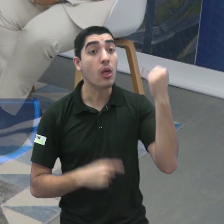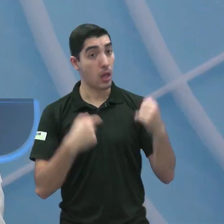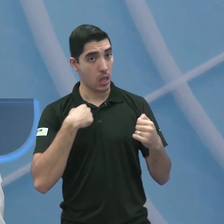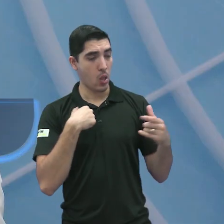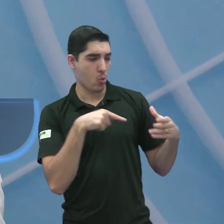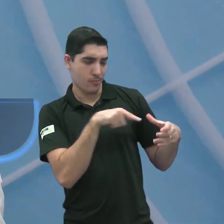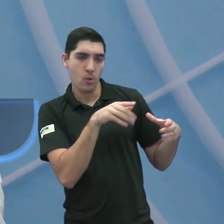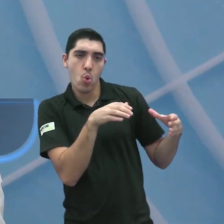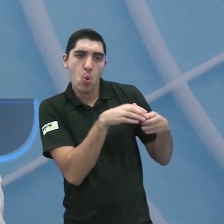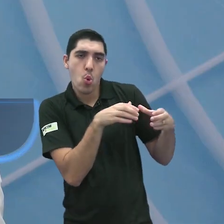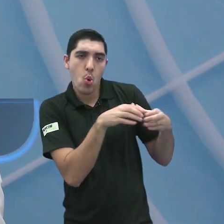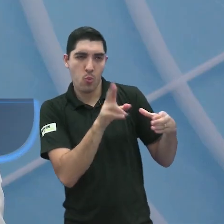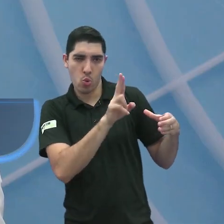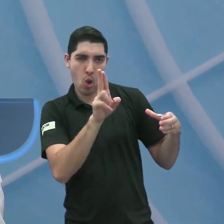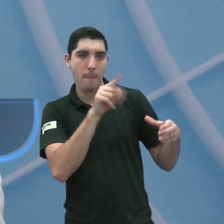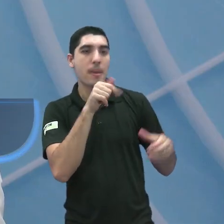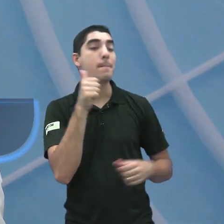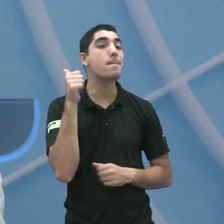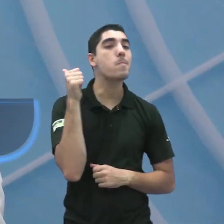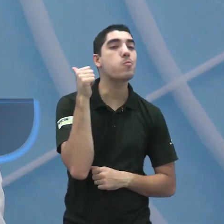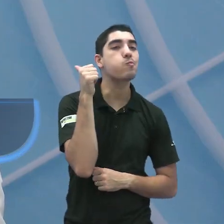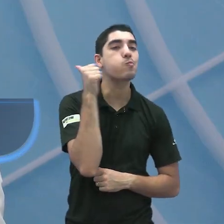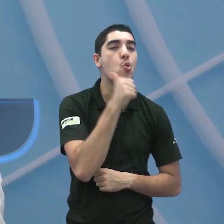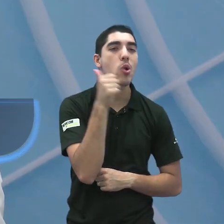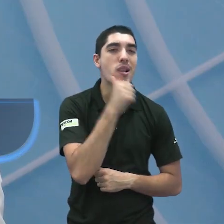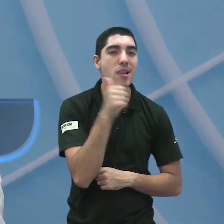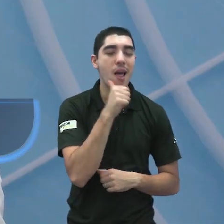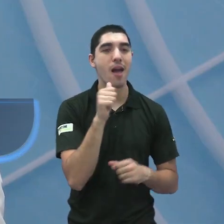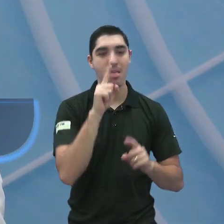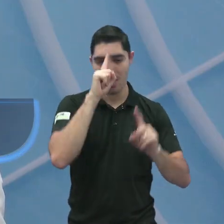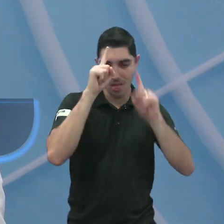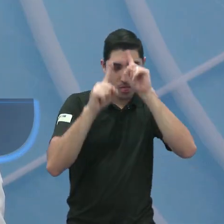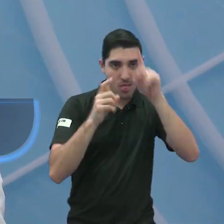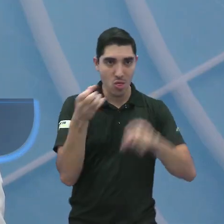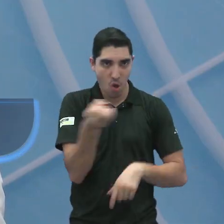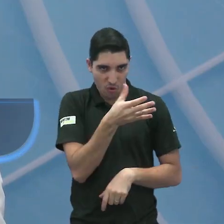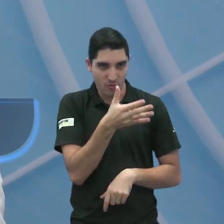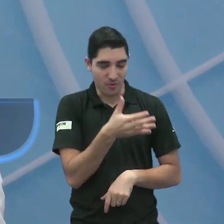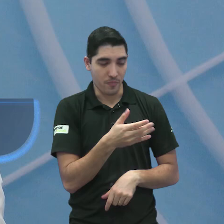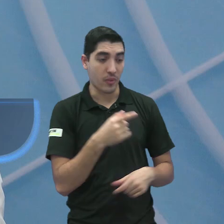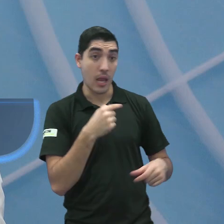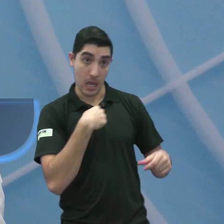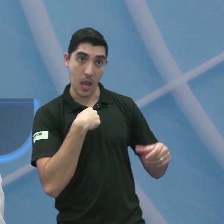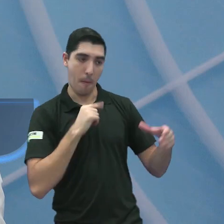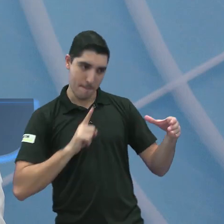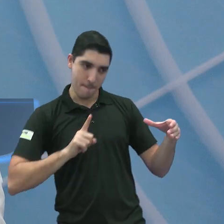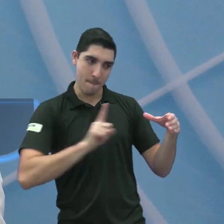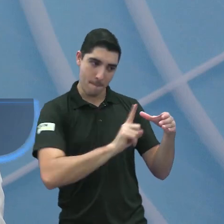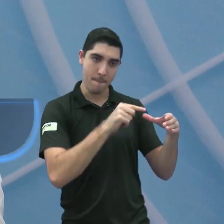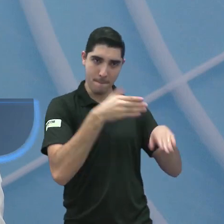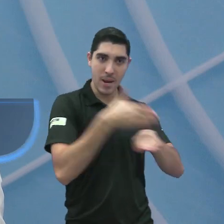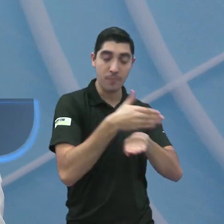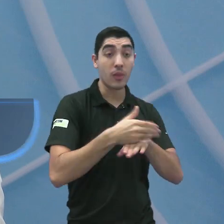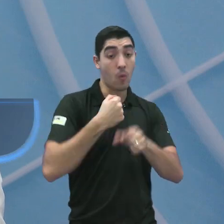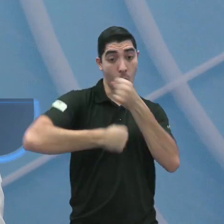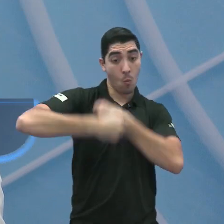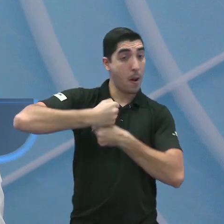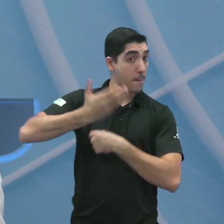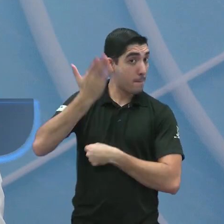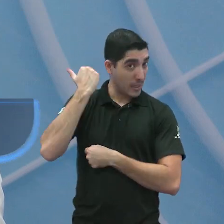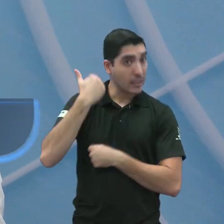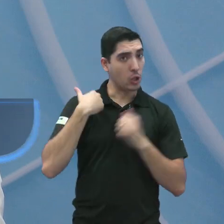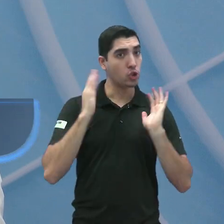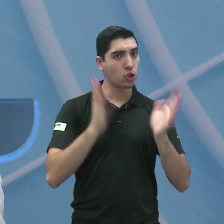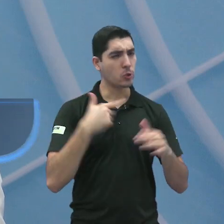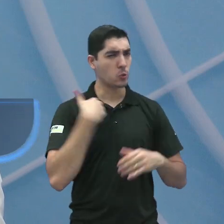nacional que chama Mulheres que Inovam. E no ano passado, né, a gente participou da divulgação e do